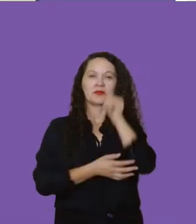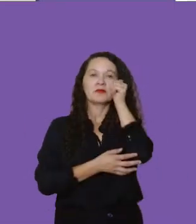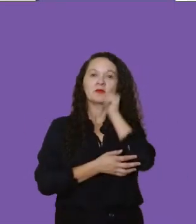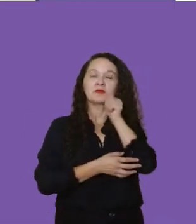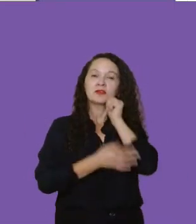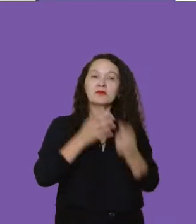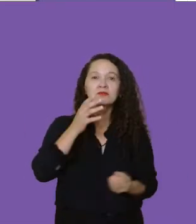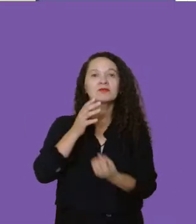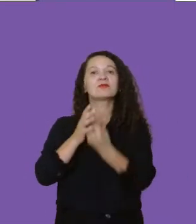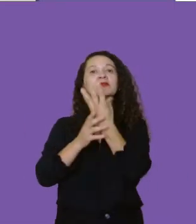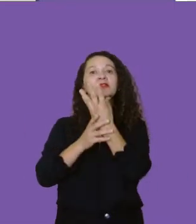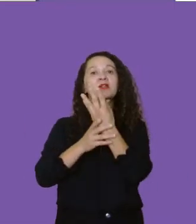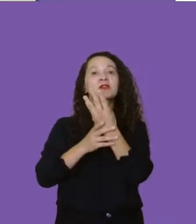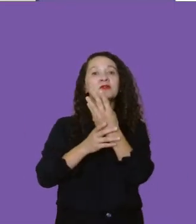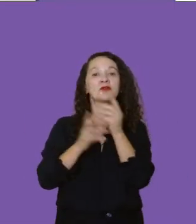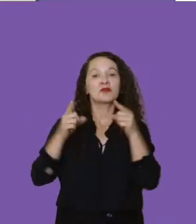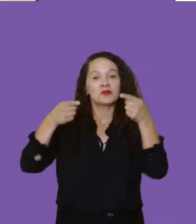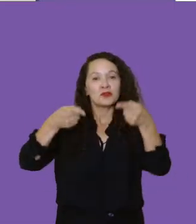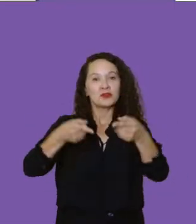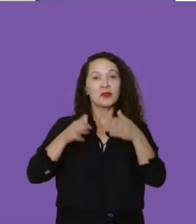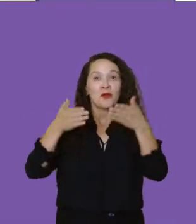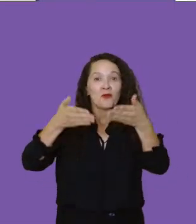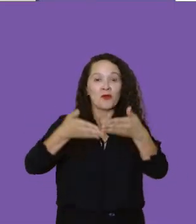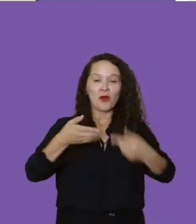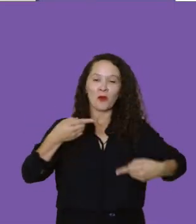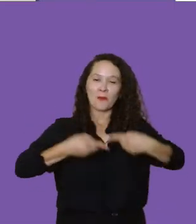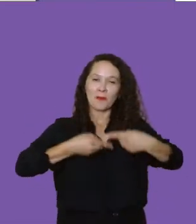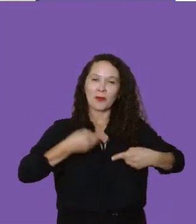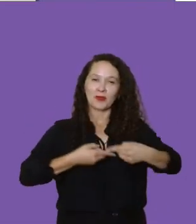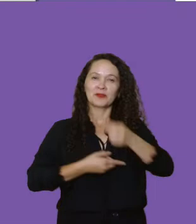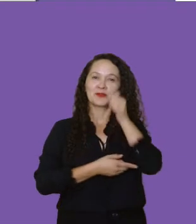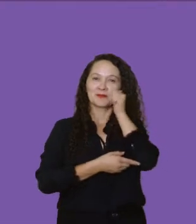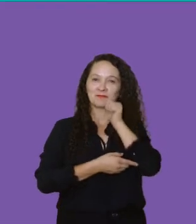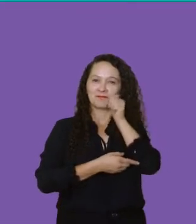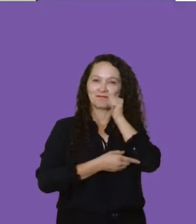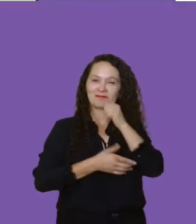foram feitas para políticas públicas que atendessem às mulheres.